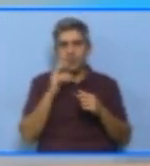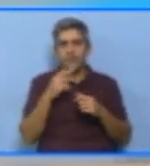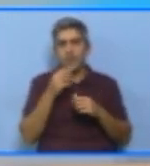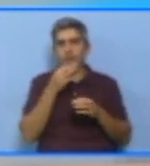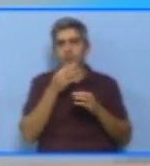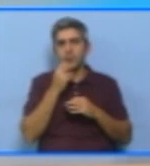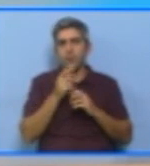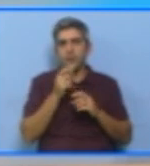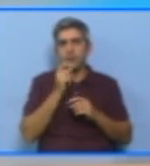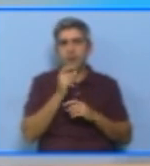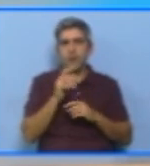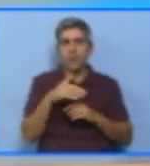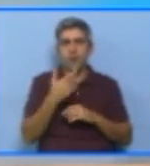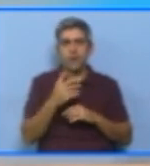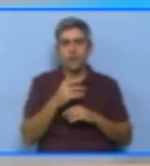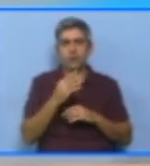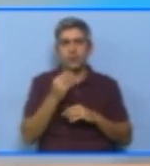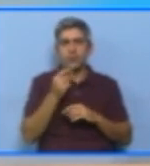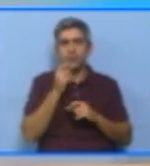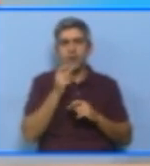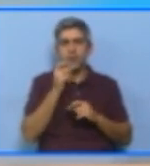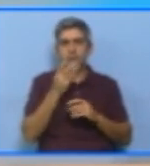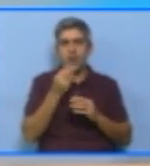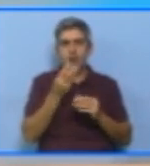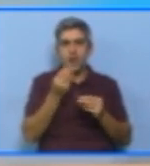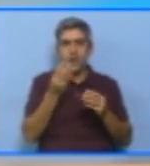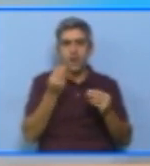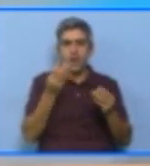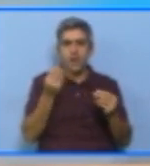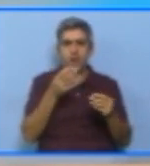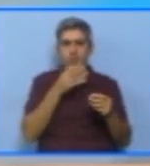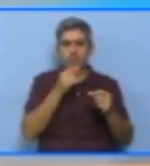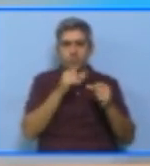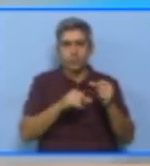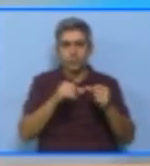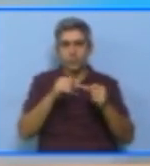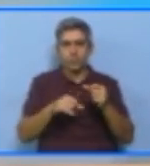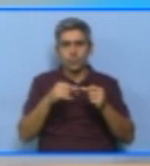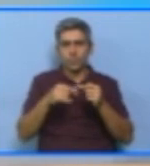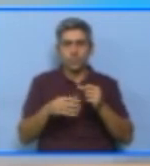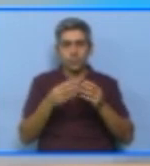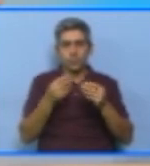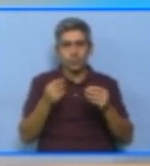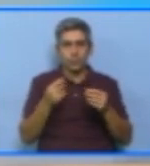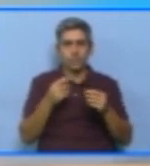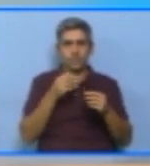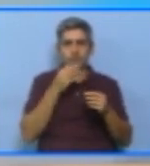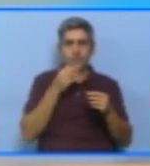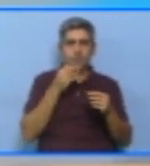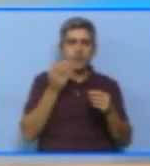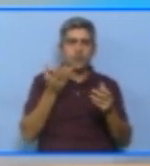vai dizer, quais são as palavras. Já temos tanta palavra, já temos tanto discurso, já temos tanta